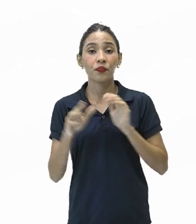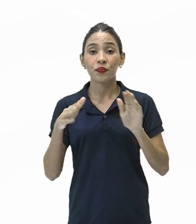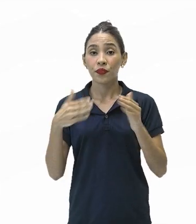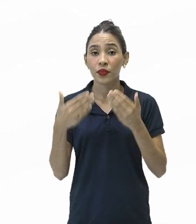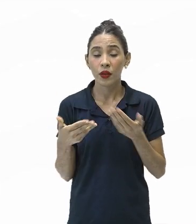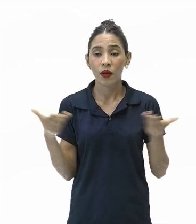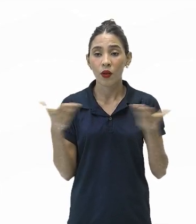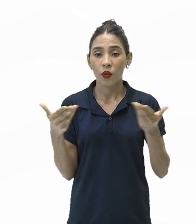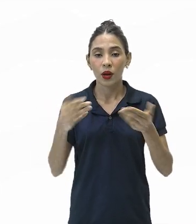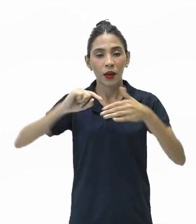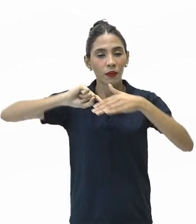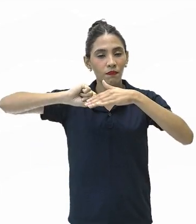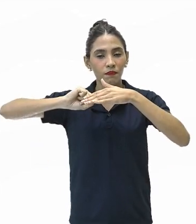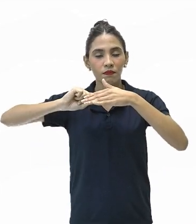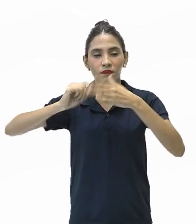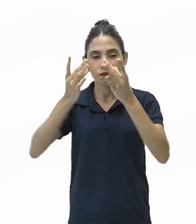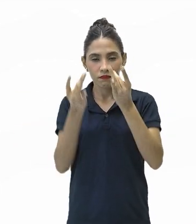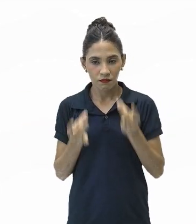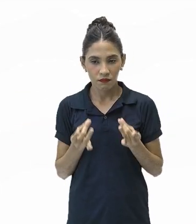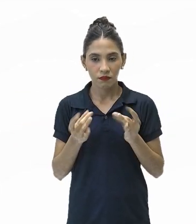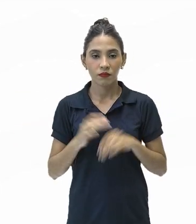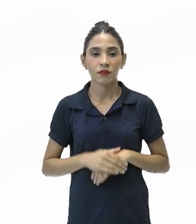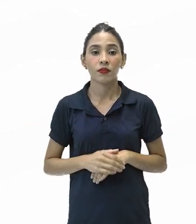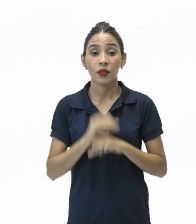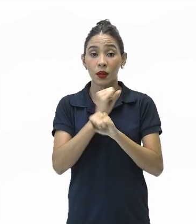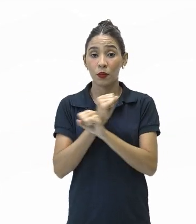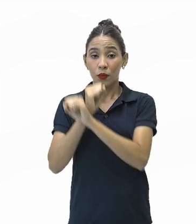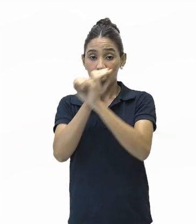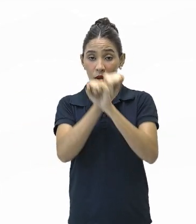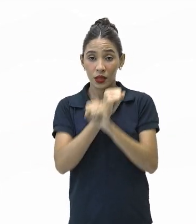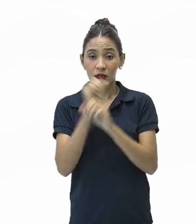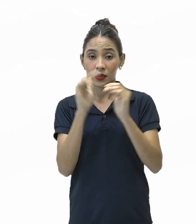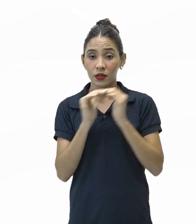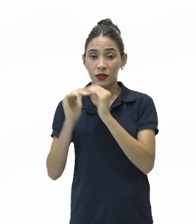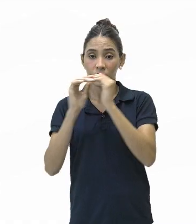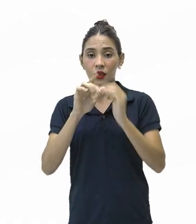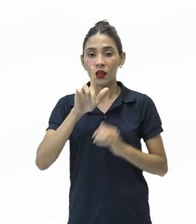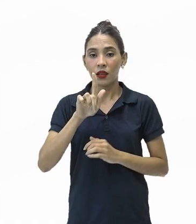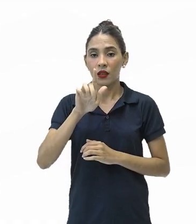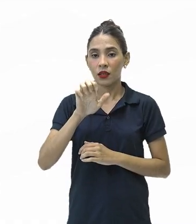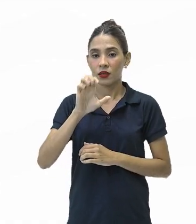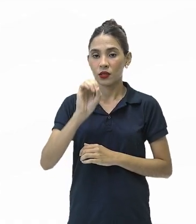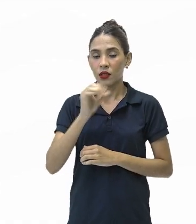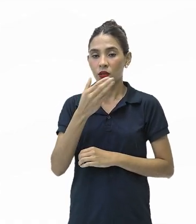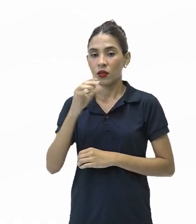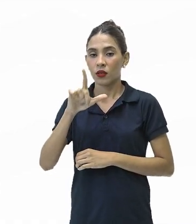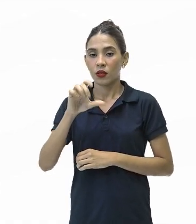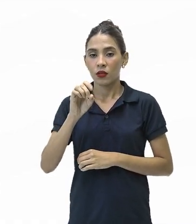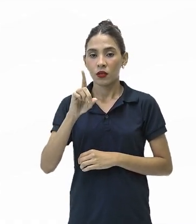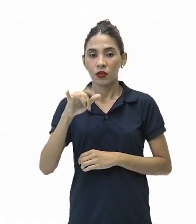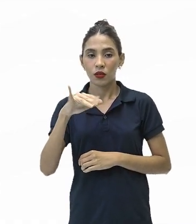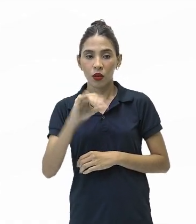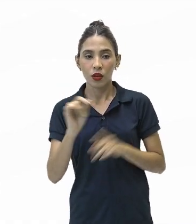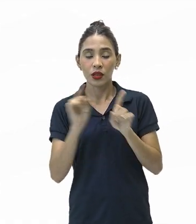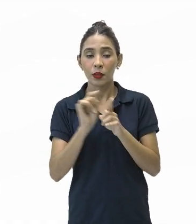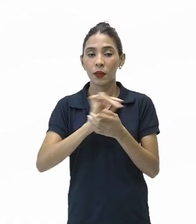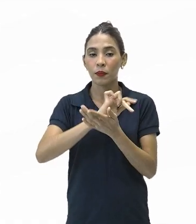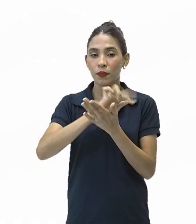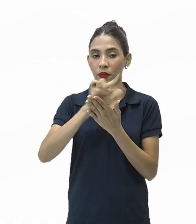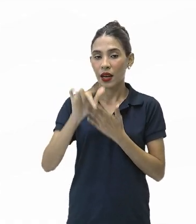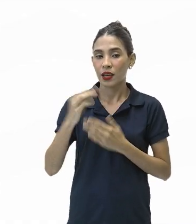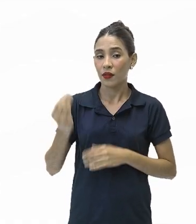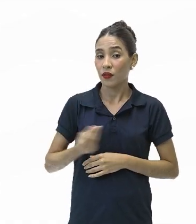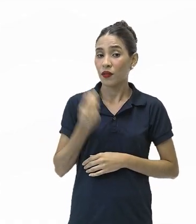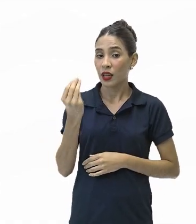aí aprofundarmos nela. Proteger a estabilidade geológica, a biodiversidade,